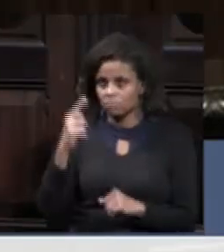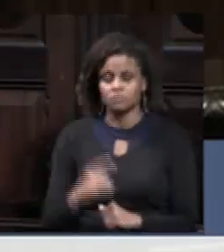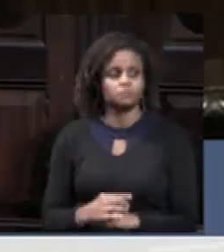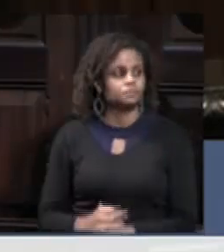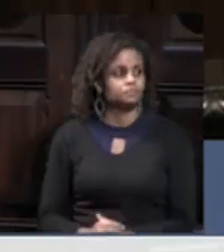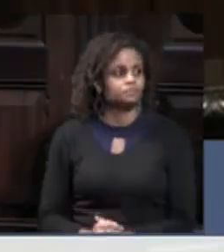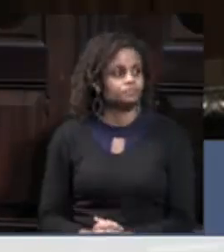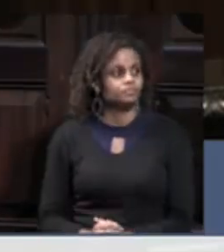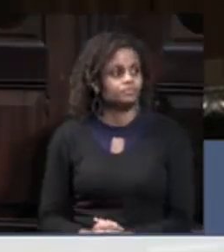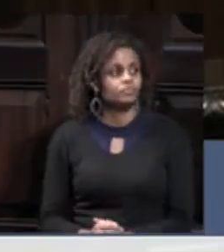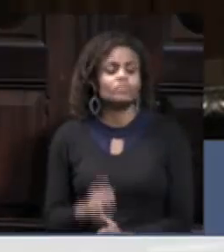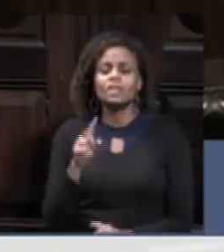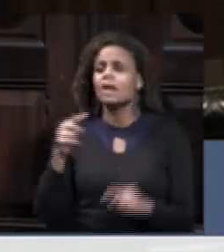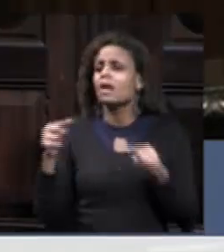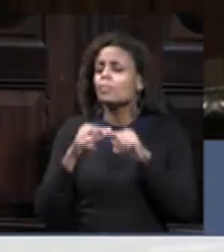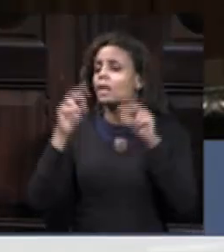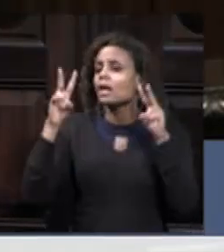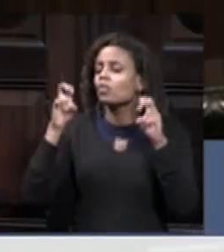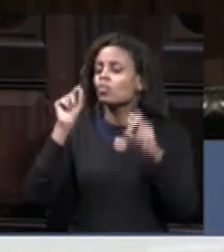que trata da seguinte questão.